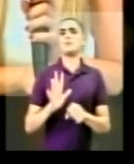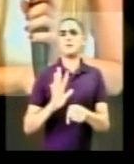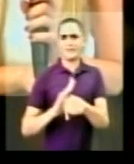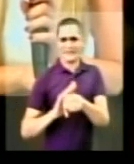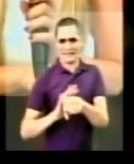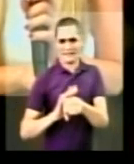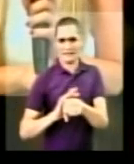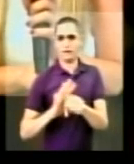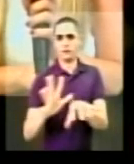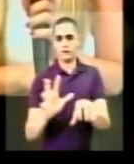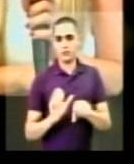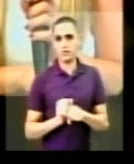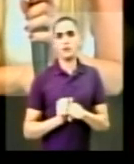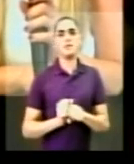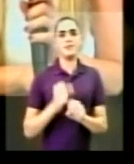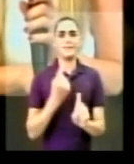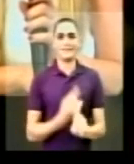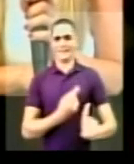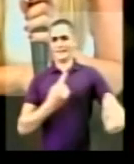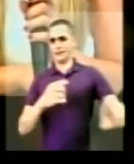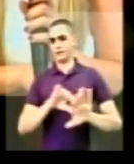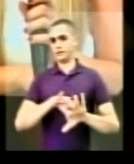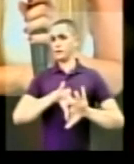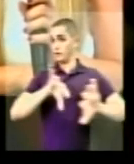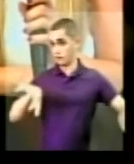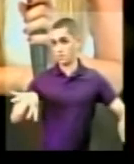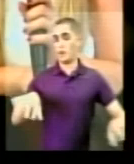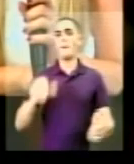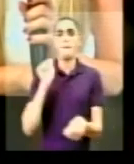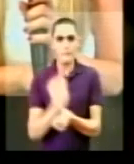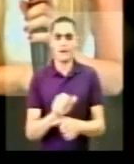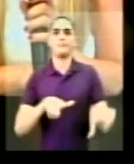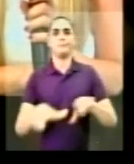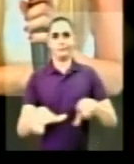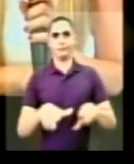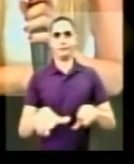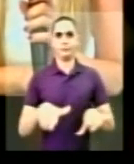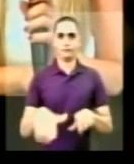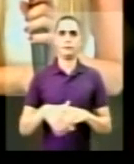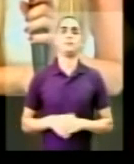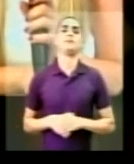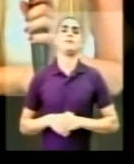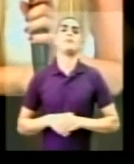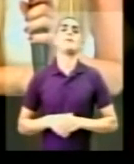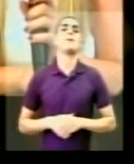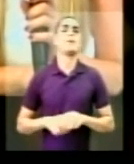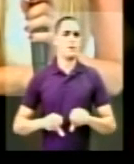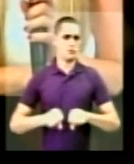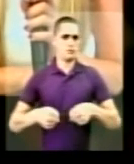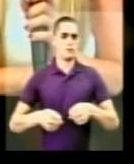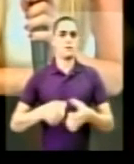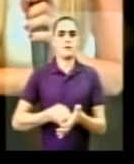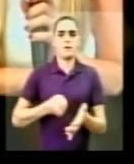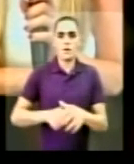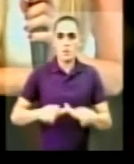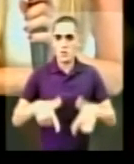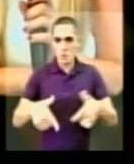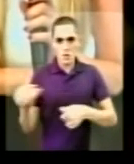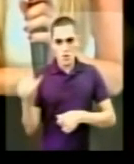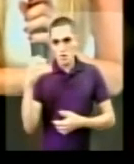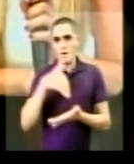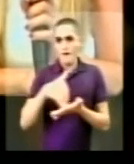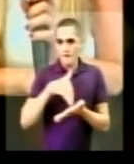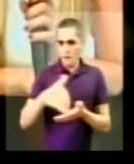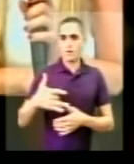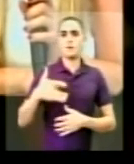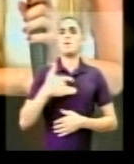a doença e ainda ficaram afastados aí da força de trabalho, que é um item muito importante para nós, tanto da Secretaria da